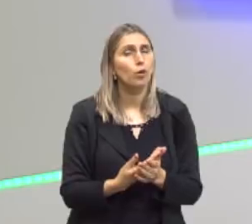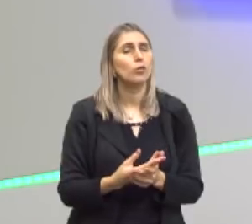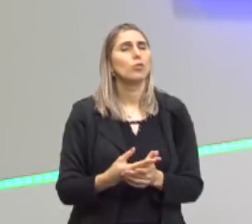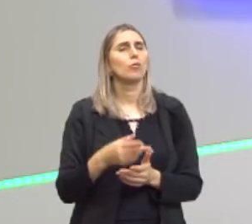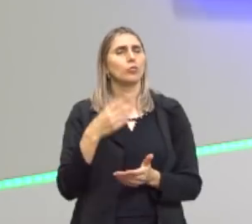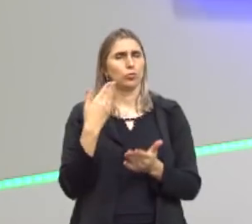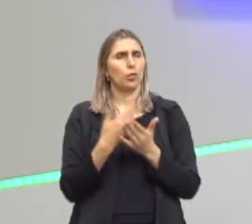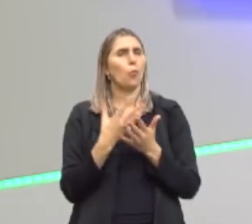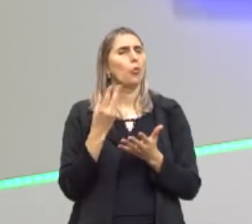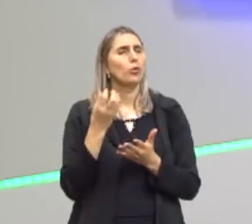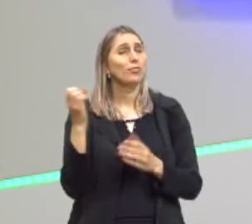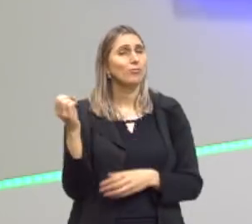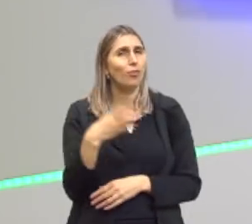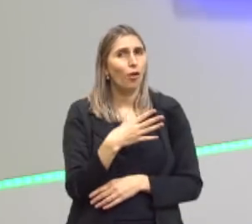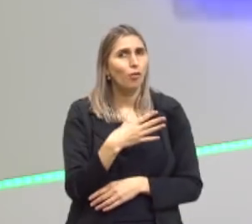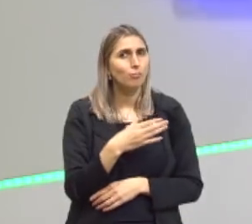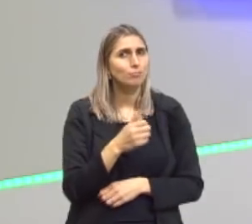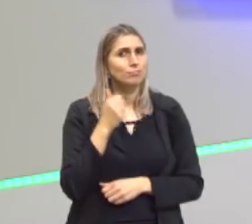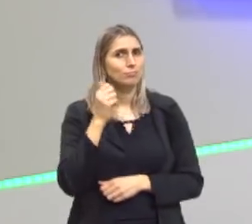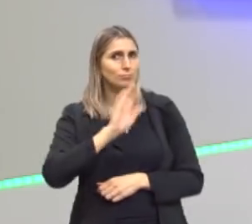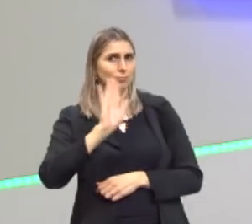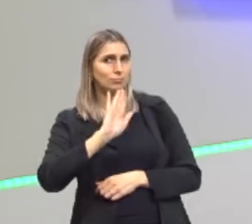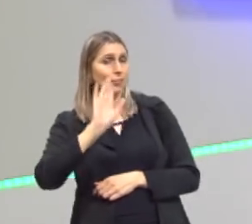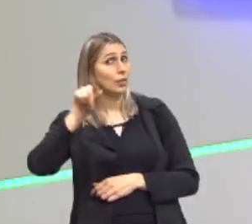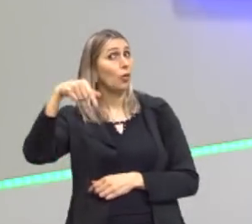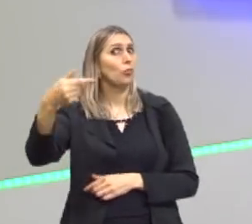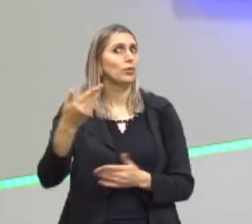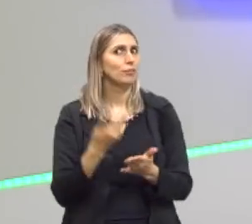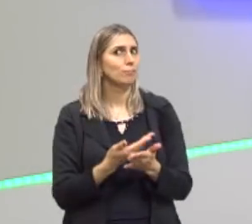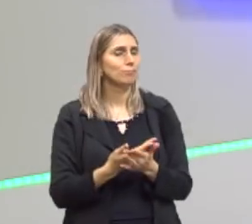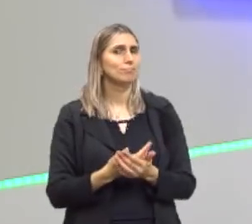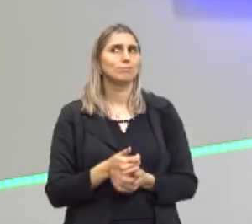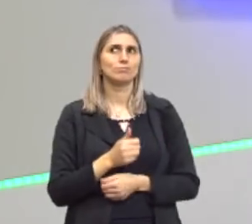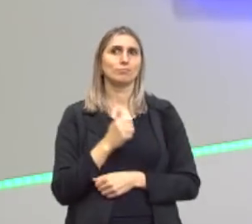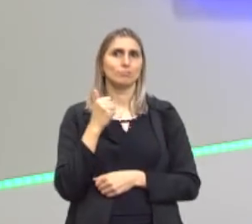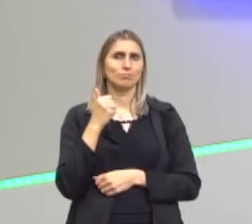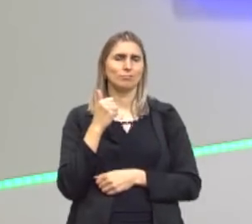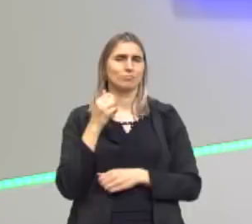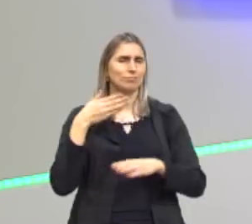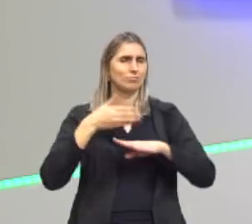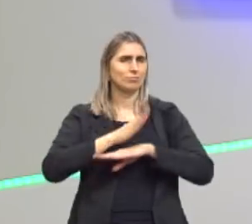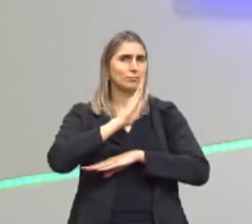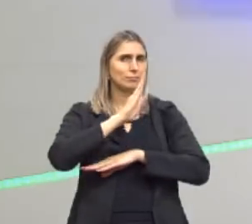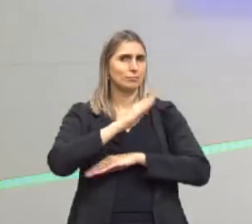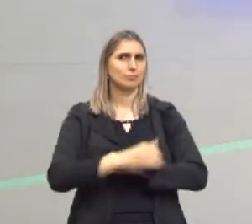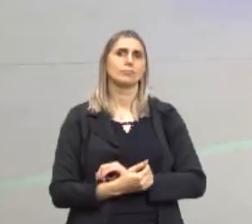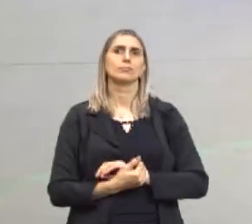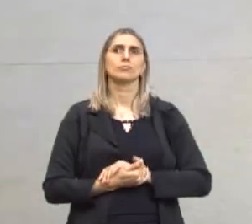muita coisa nova, tá bom? Tchau, tchau e até a próxima. Partiu passar.